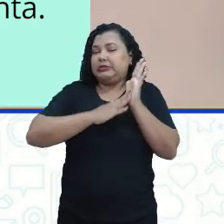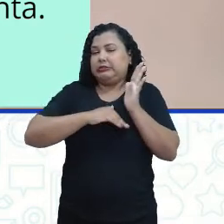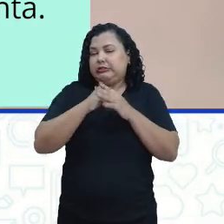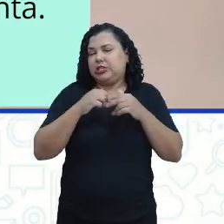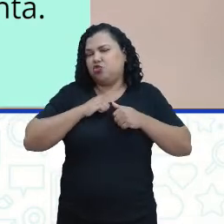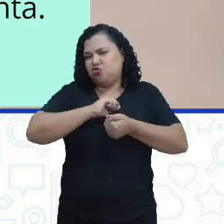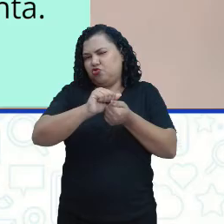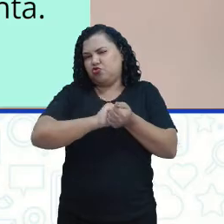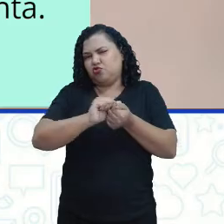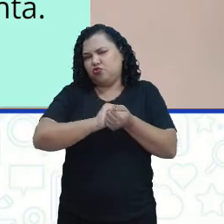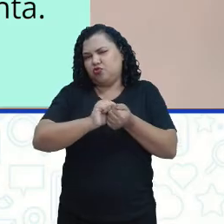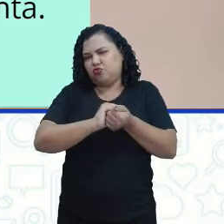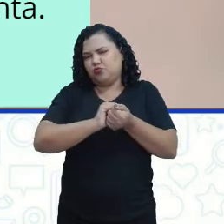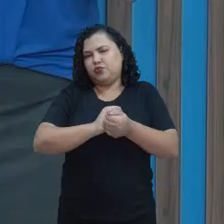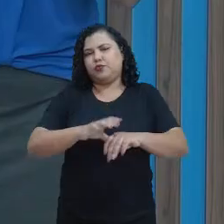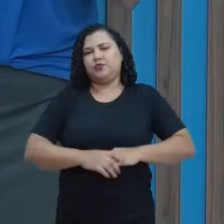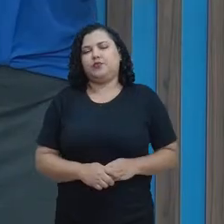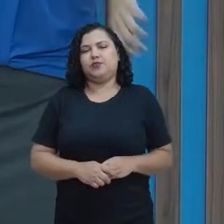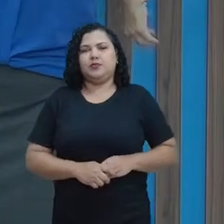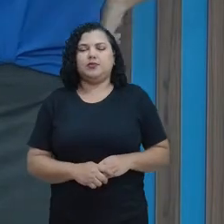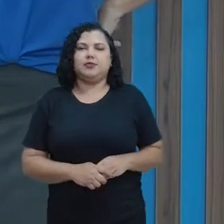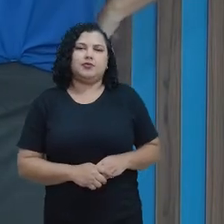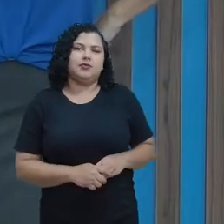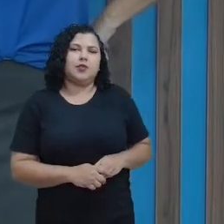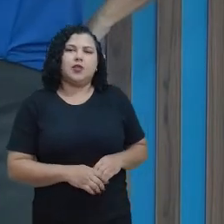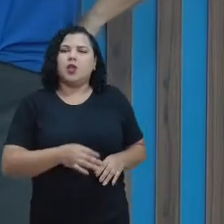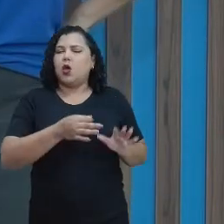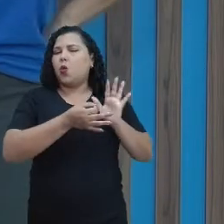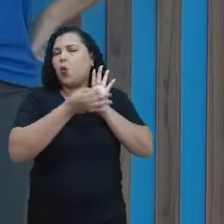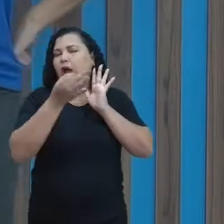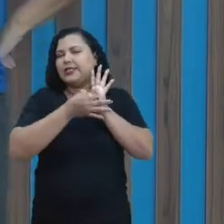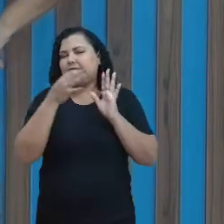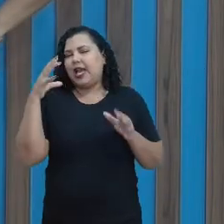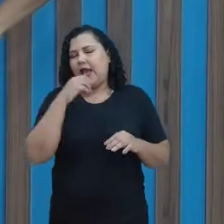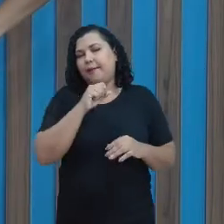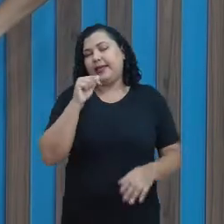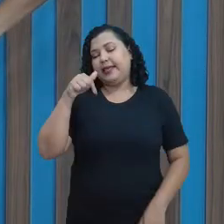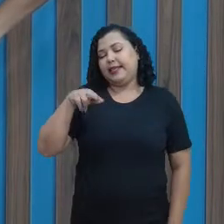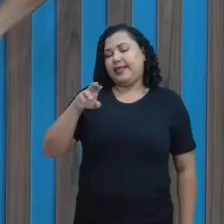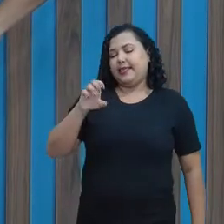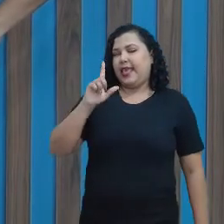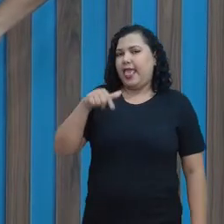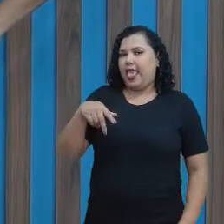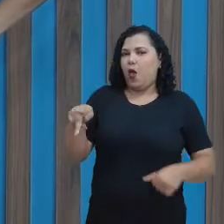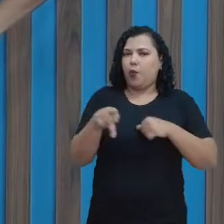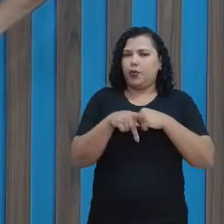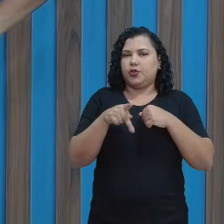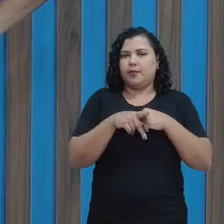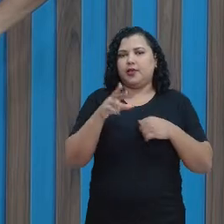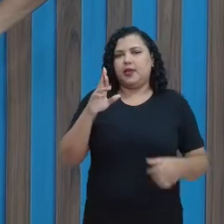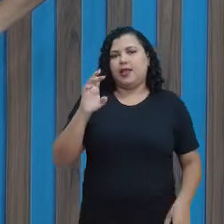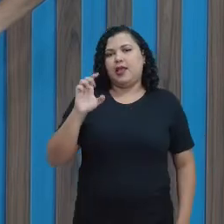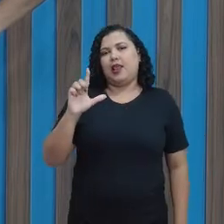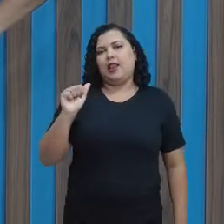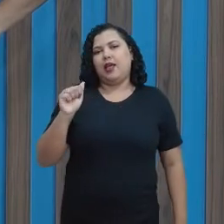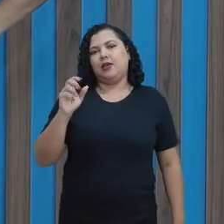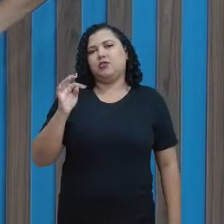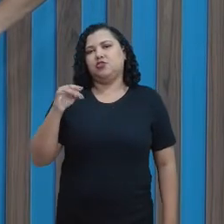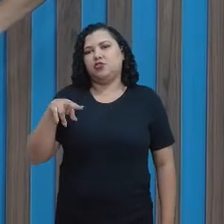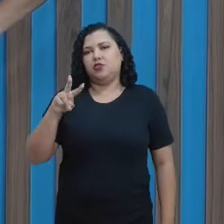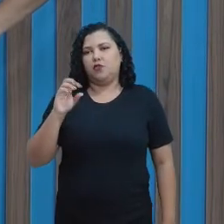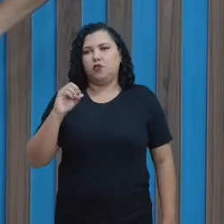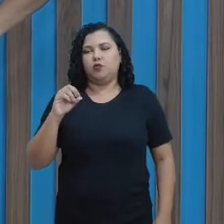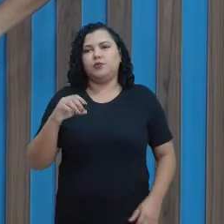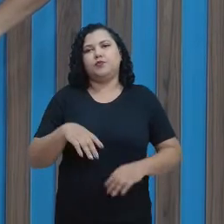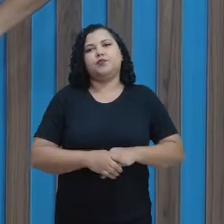E aí, deixa eu dar aqui uma dica já rápida. O que é um pronome relativo universal. Um fato